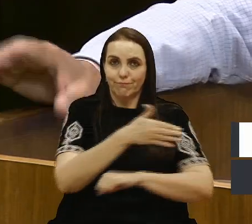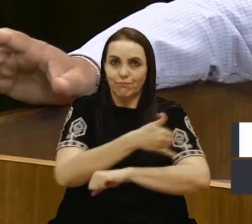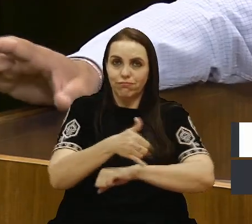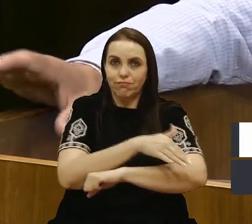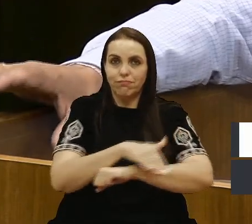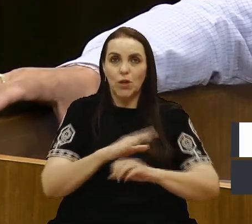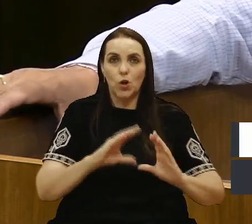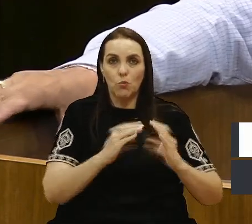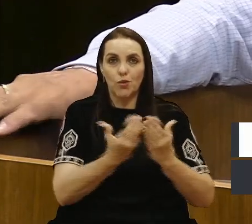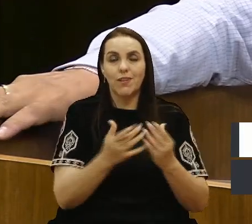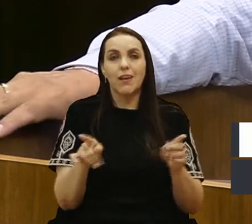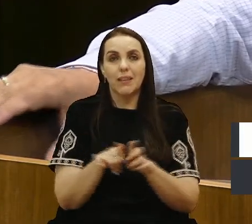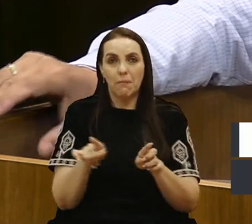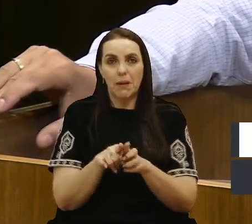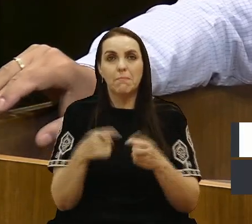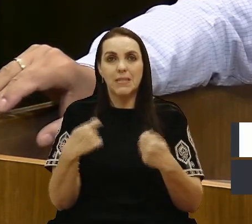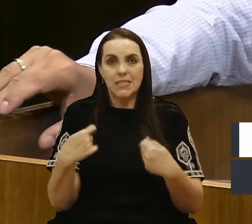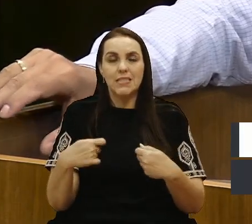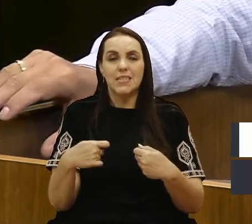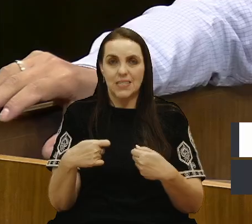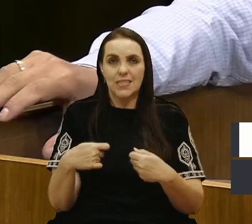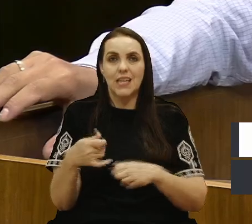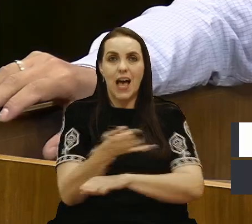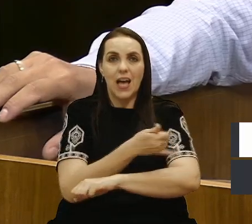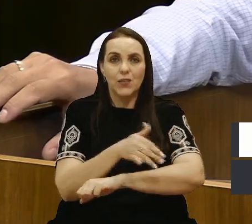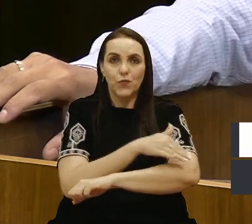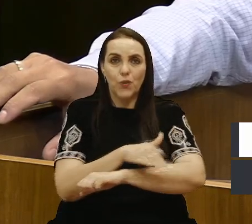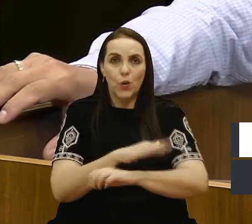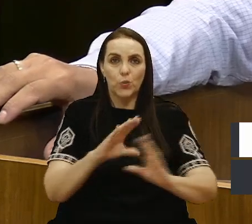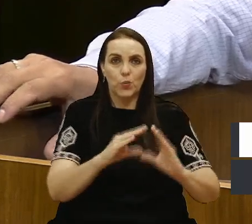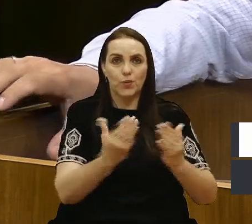asfalto comunitário aí, porque é a saída para a nossa região.